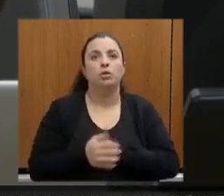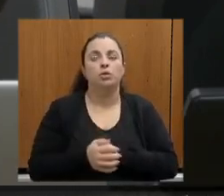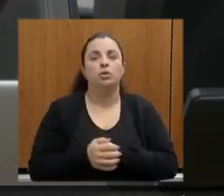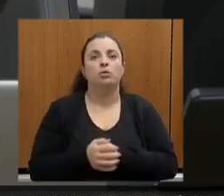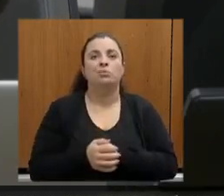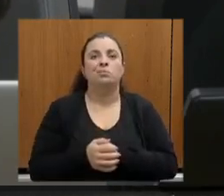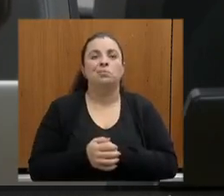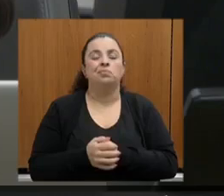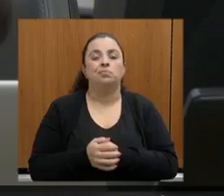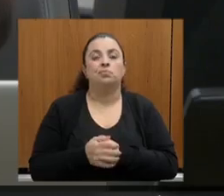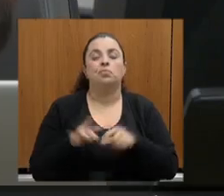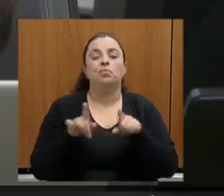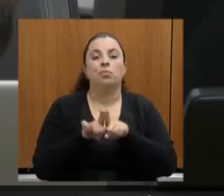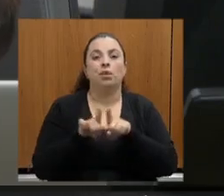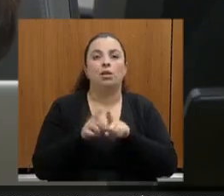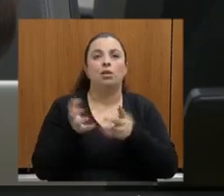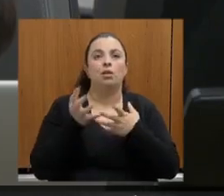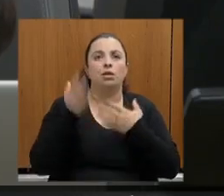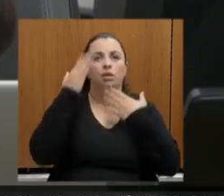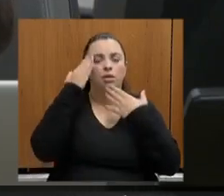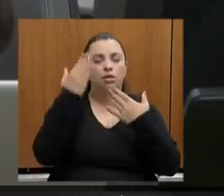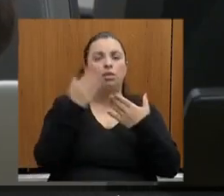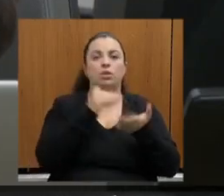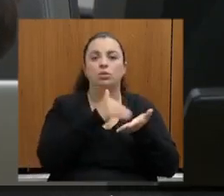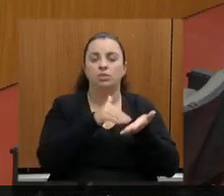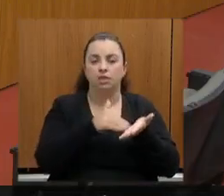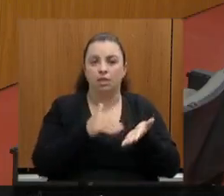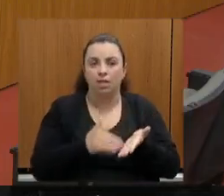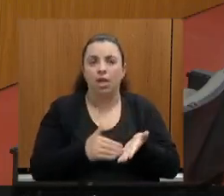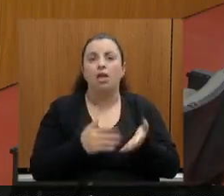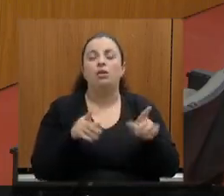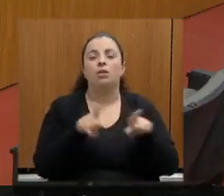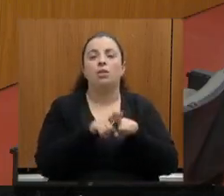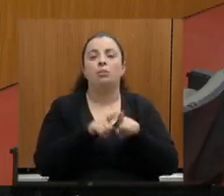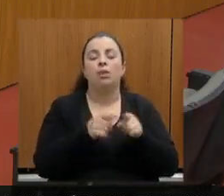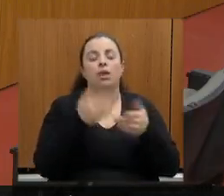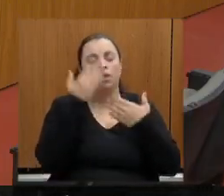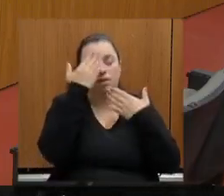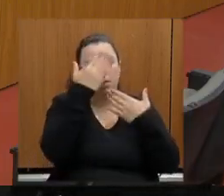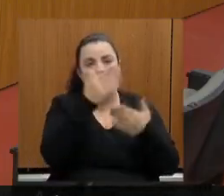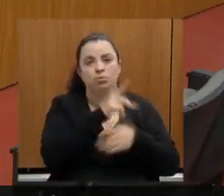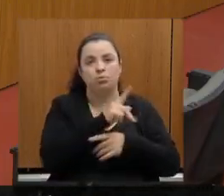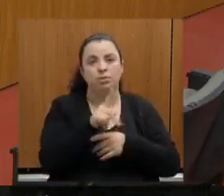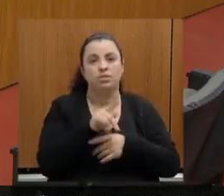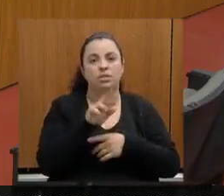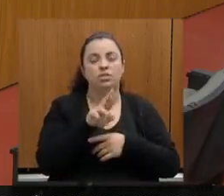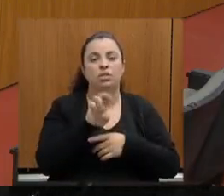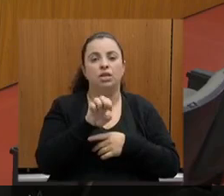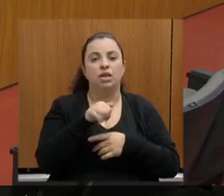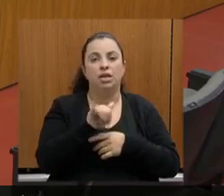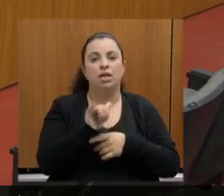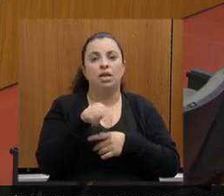e pode queremos aqui agradecer o secretário agradecer também o presidente Reinaldo nós vamos aprovar os